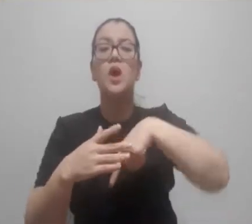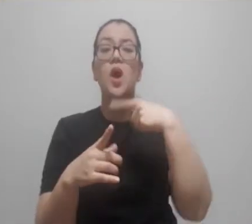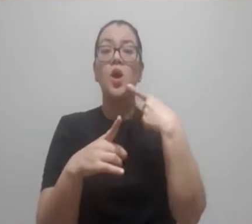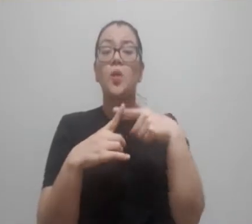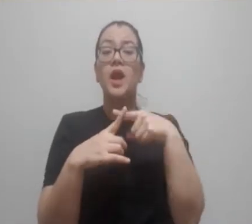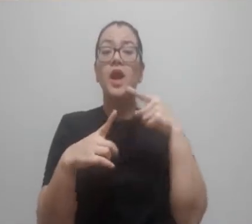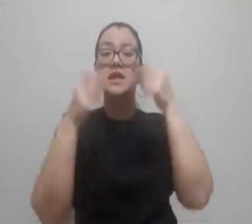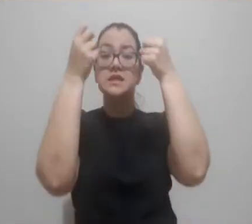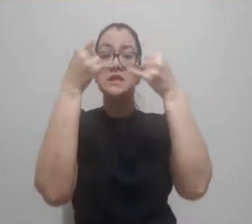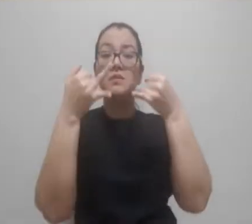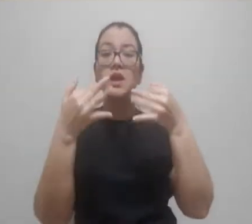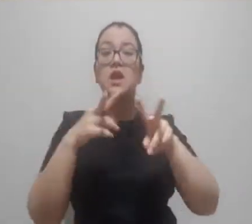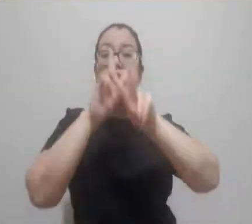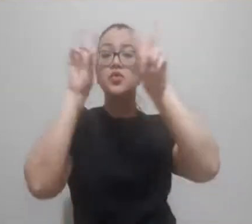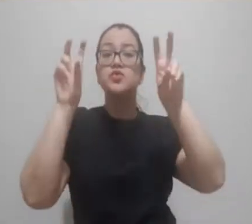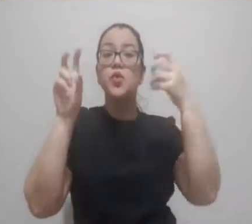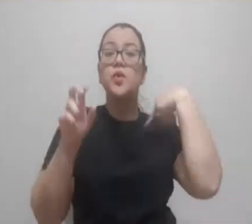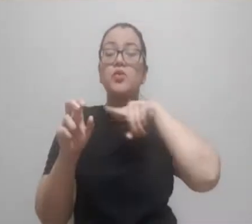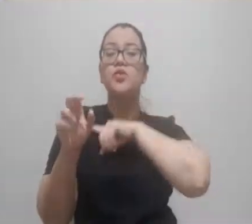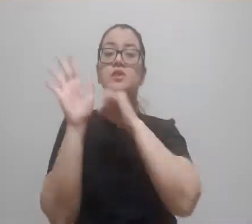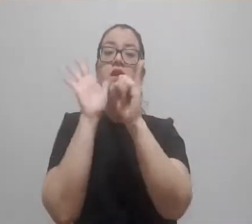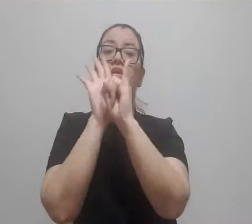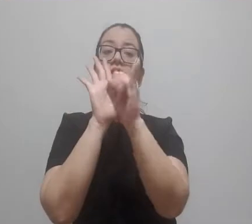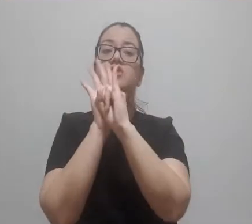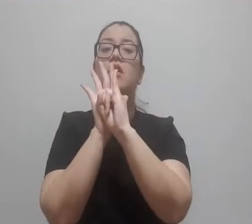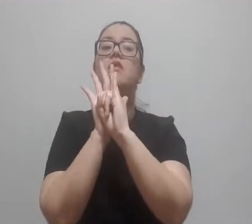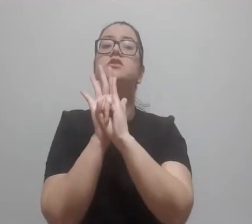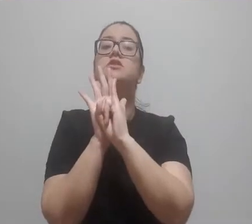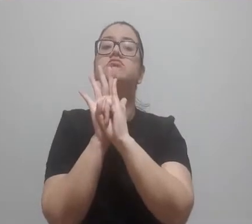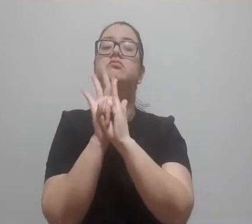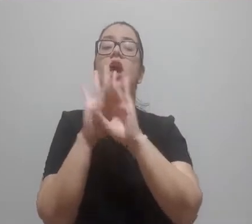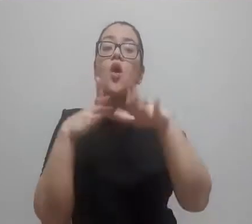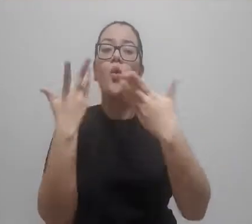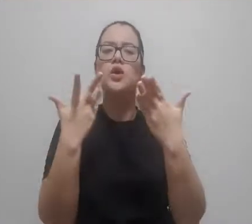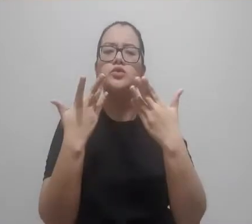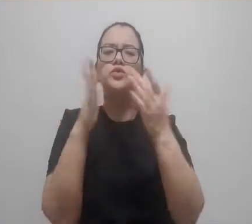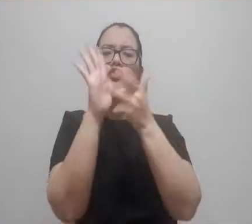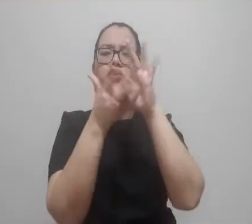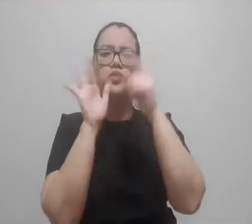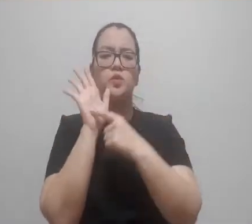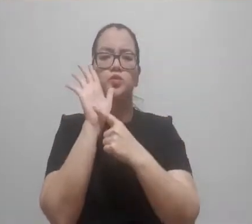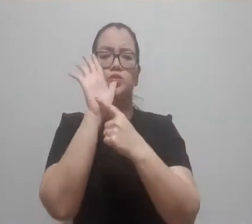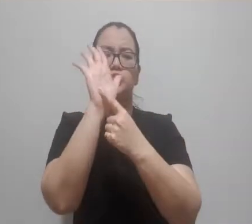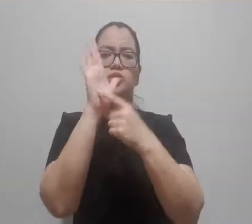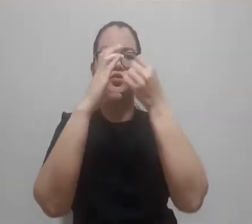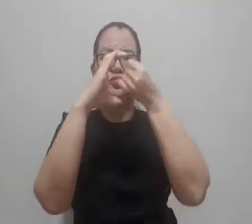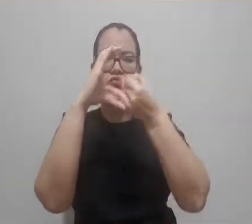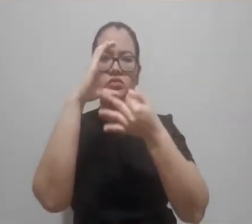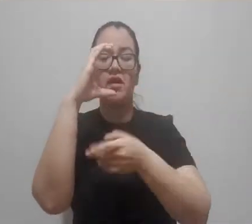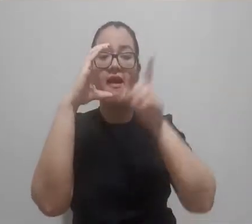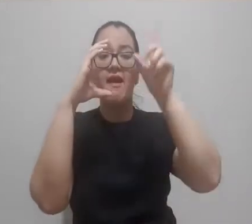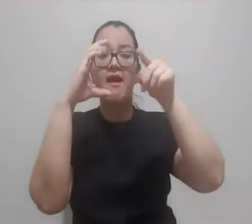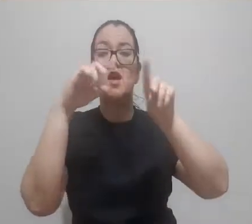identidade. Elas falam, quando Jesus apresenta a essas características, ele está falando de quem